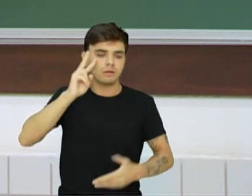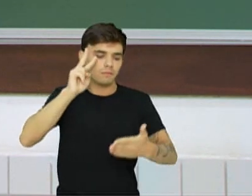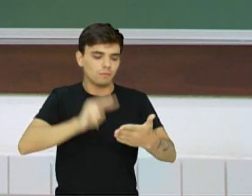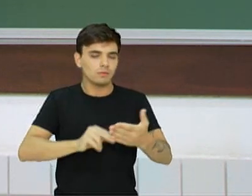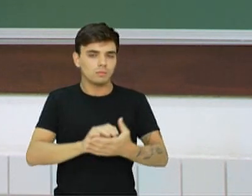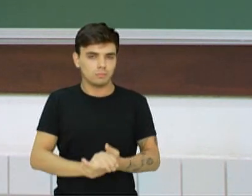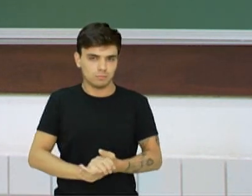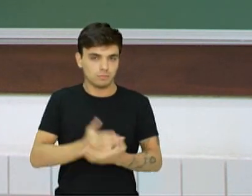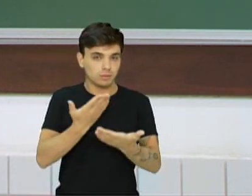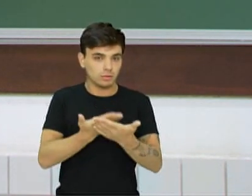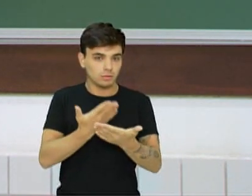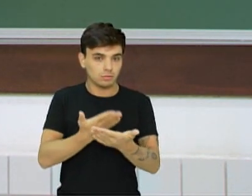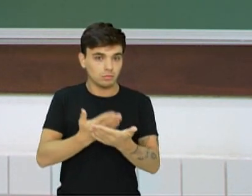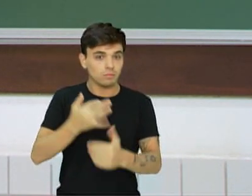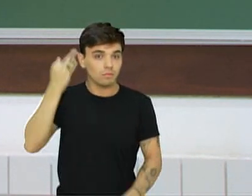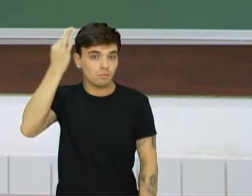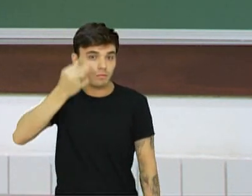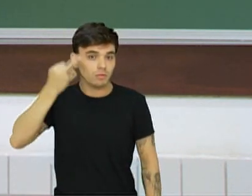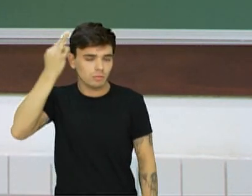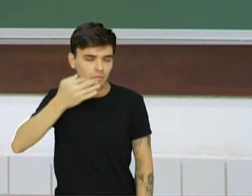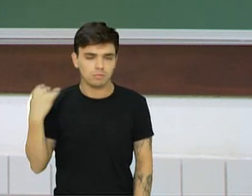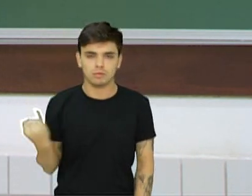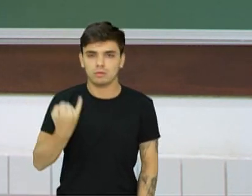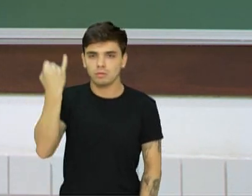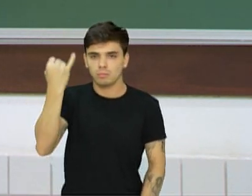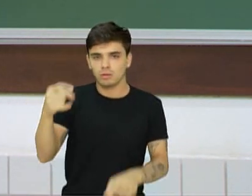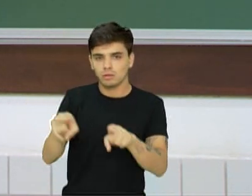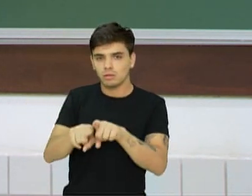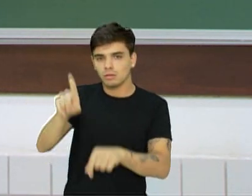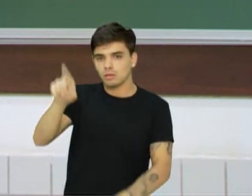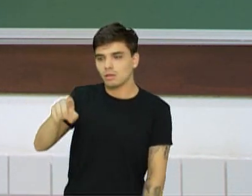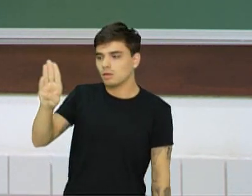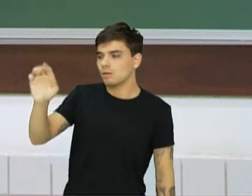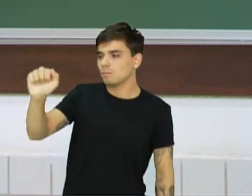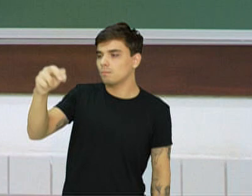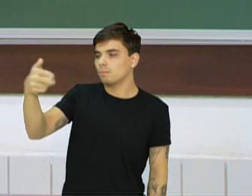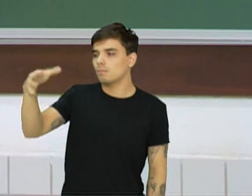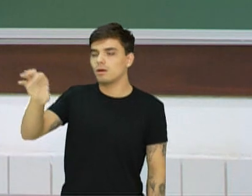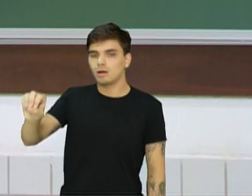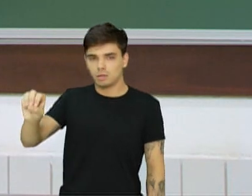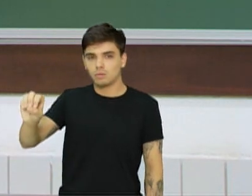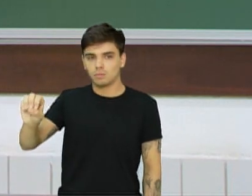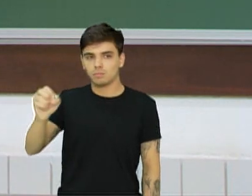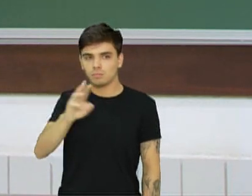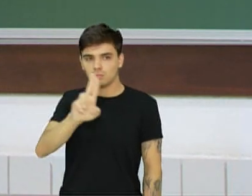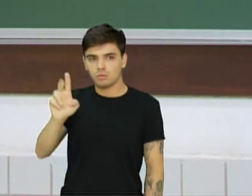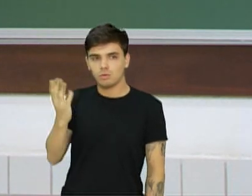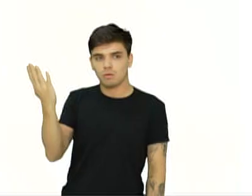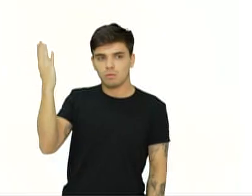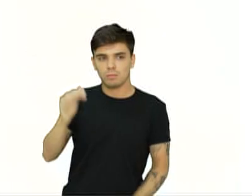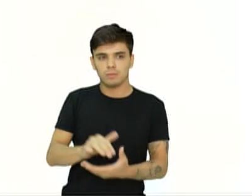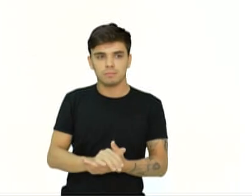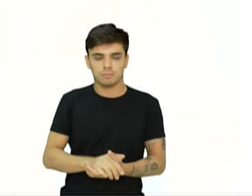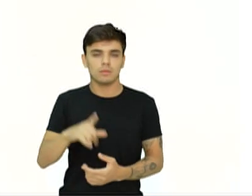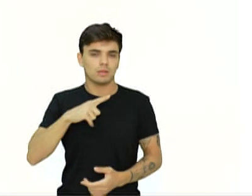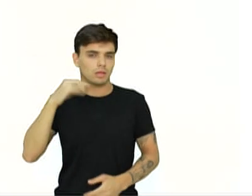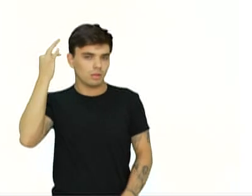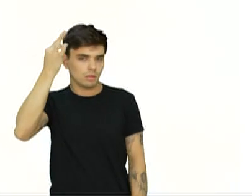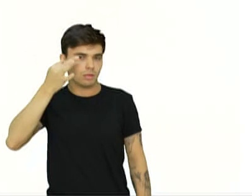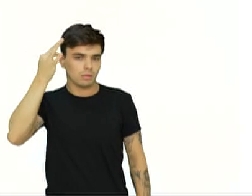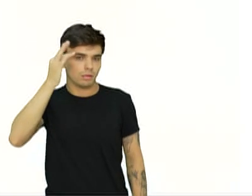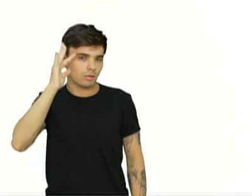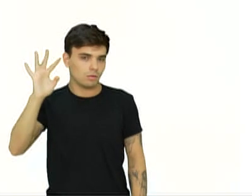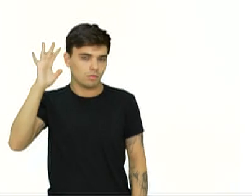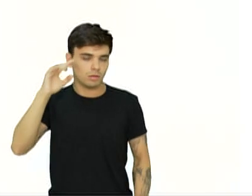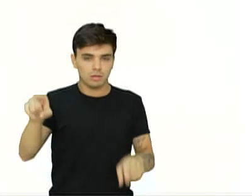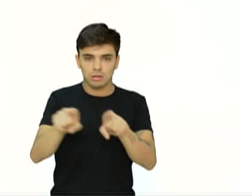gente estudou esse filósofo tão importante que é Barão de Montesquieu. Montesquieu, com as suas teorias sobre